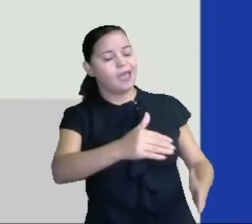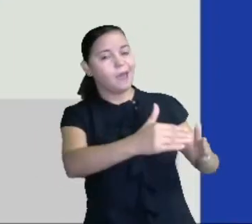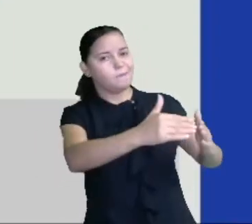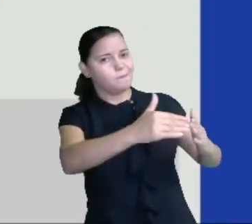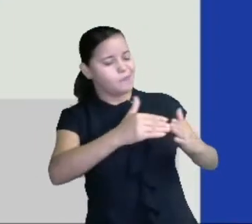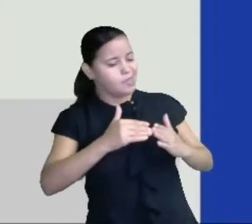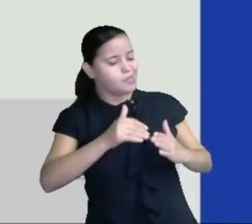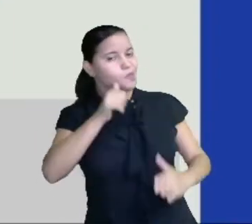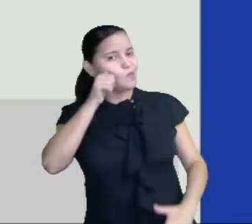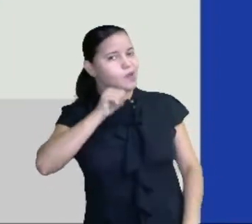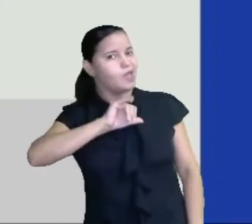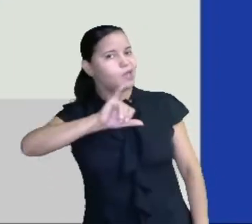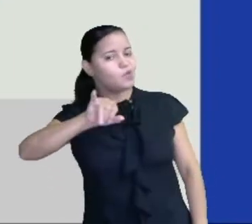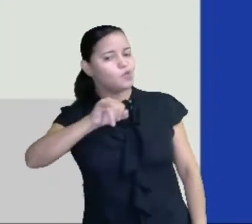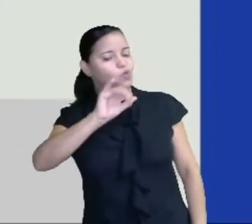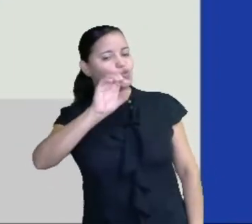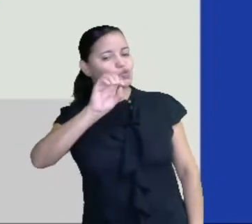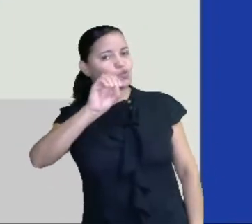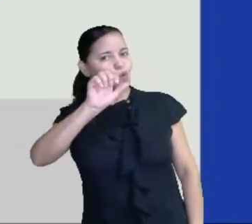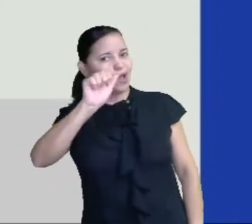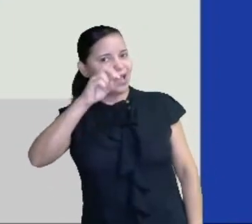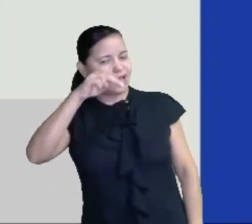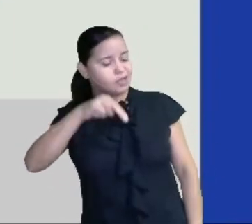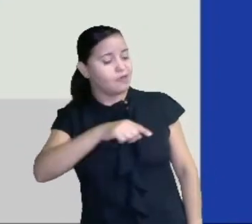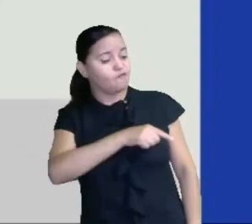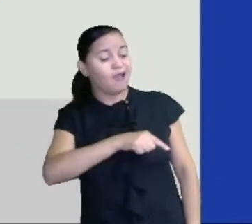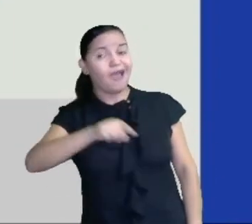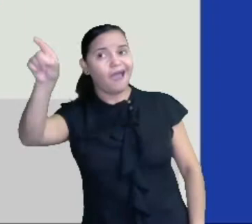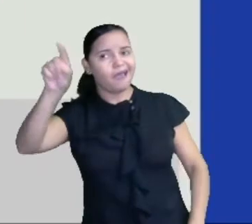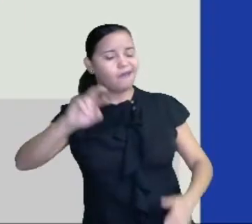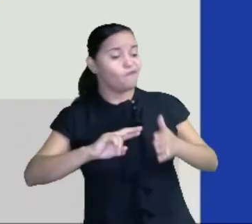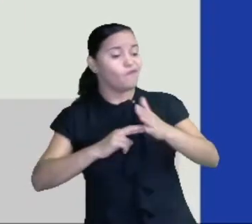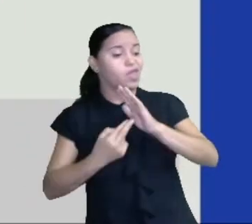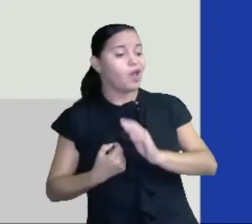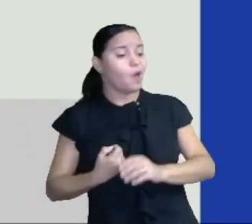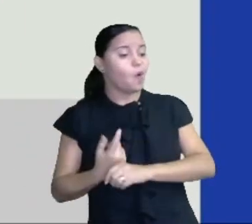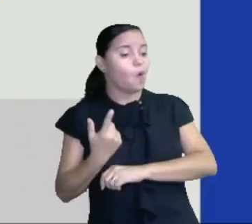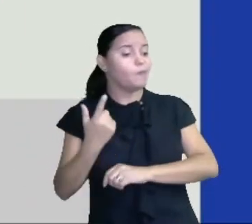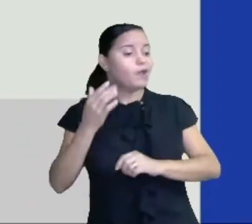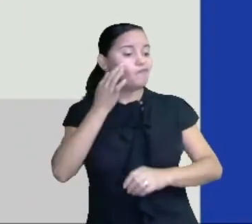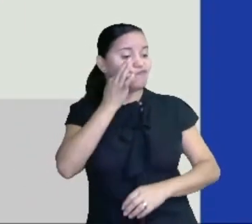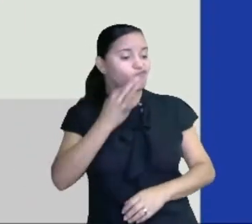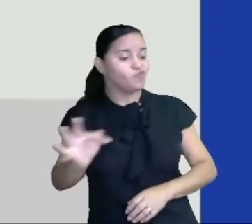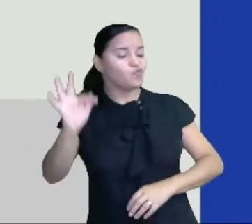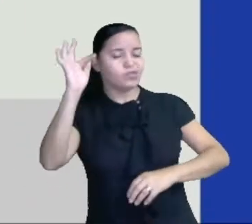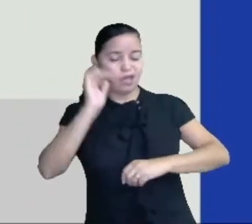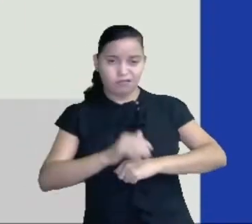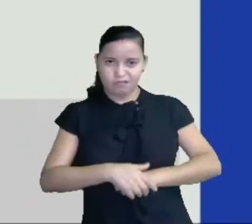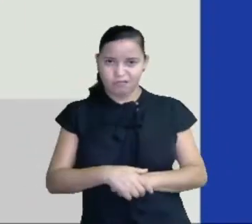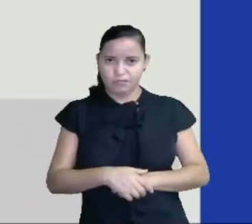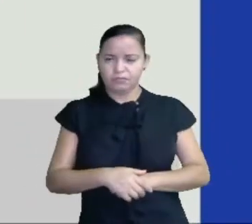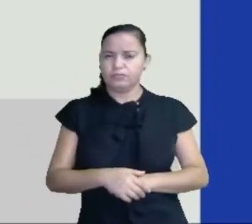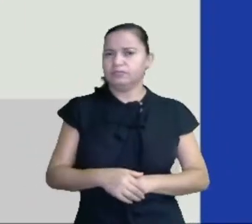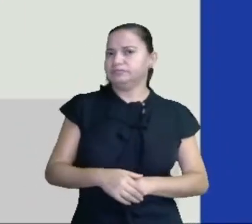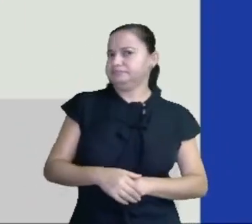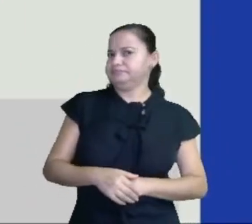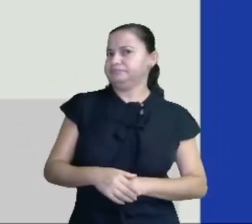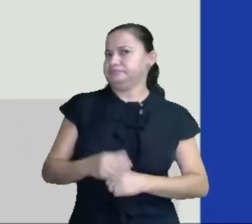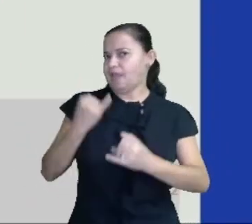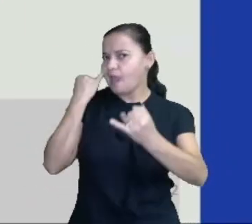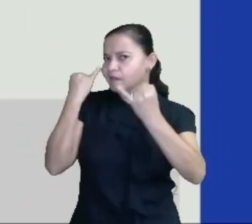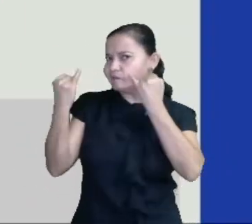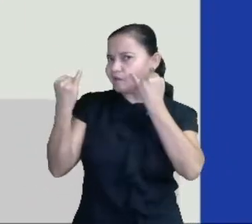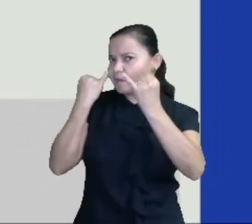fosse na feira comprar frutas. Com a informação explícita que deixa claro, bem